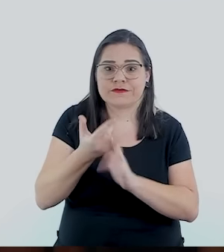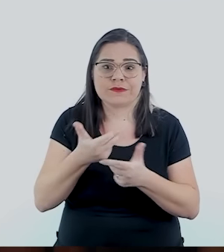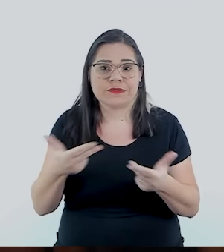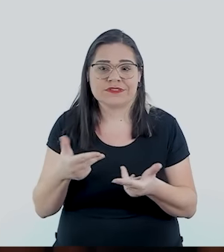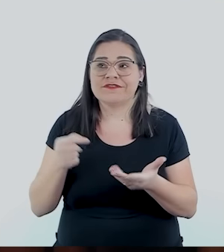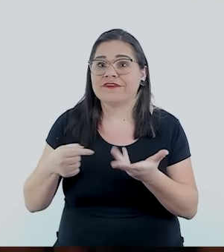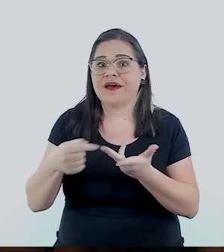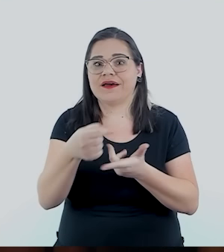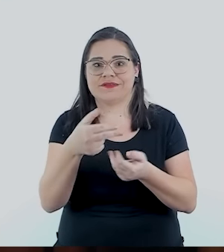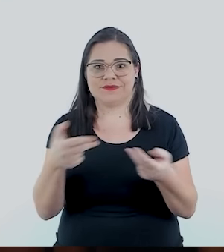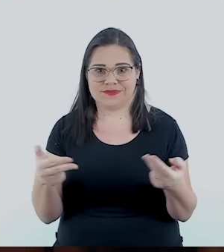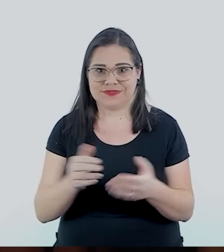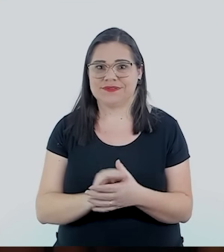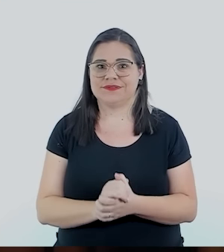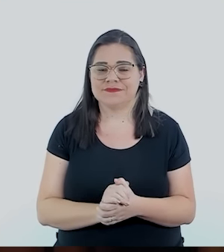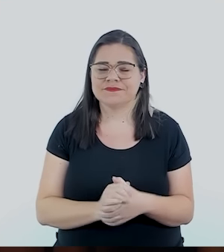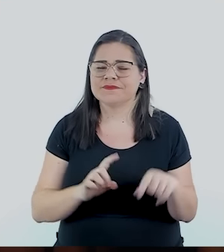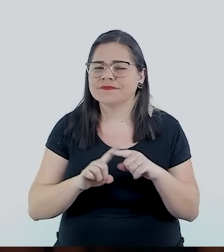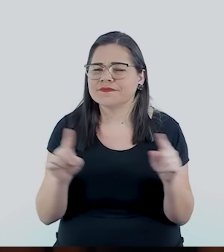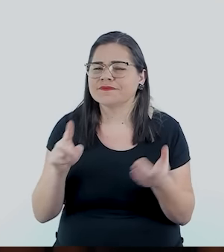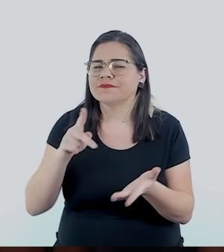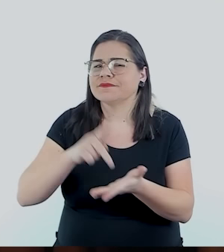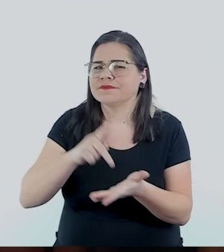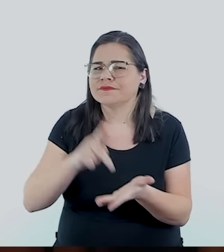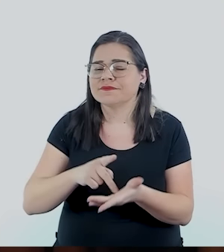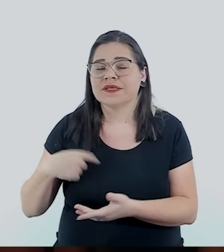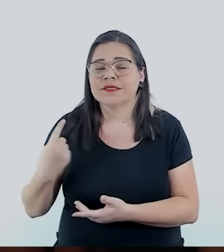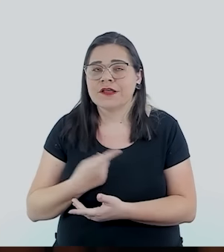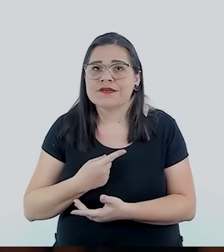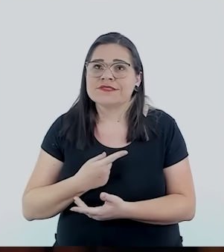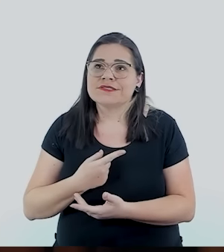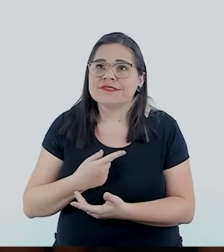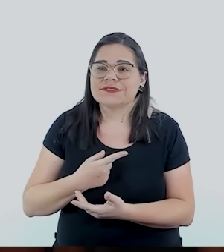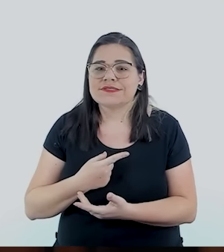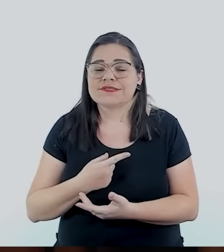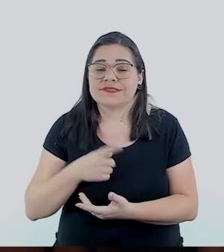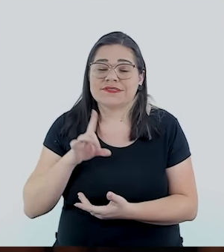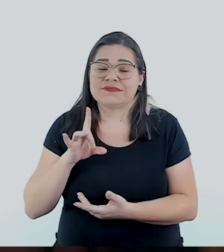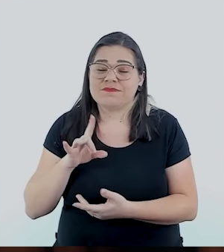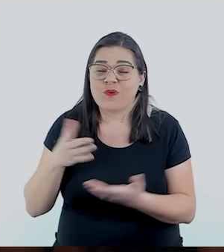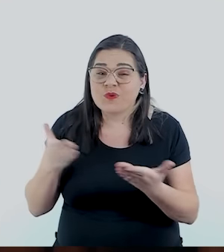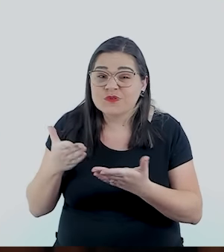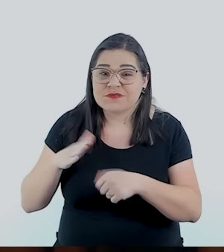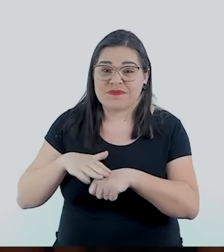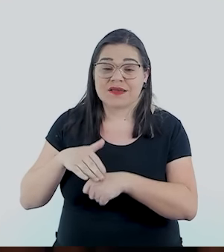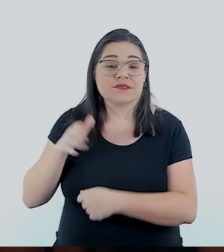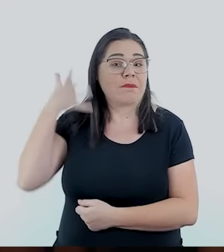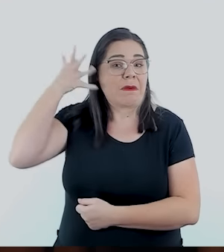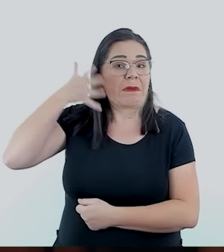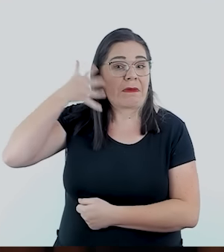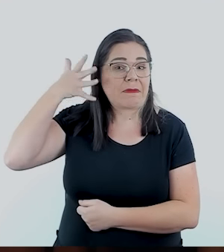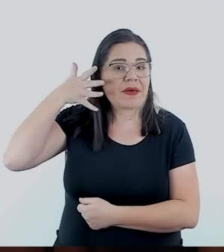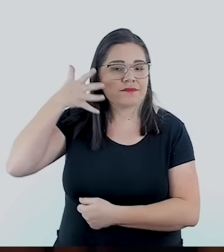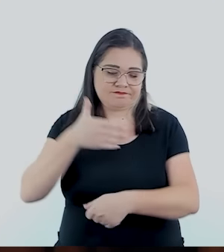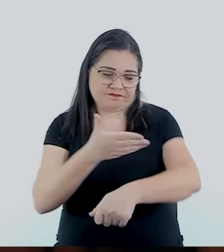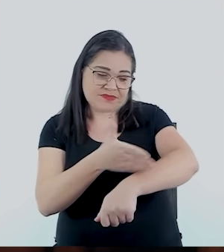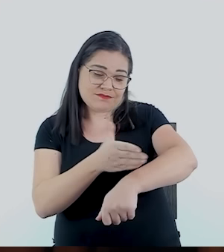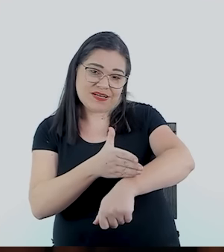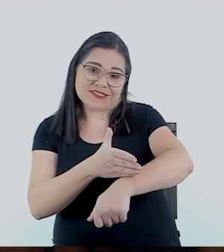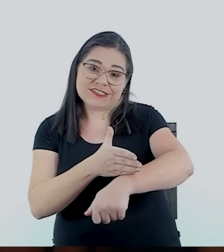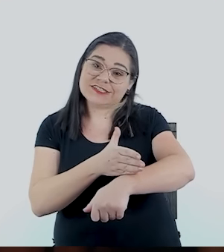outros fatores Mas de fato a gente ainda tá muito mais no discurso do que na prática né a gente vê